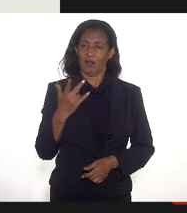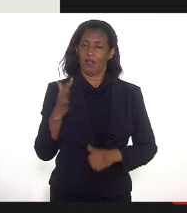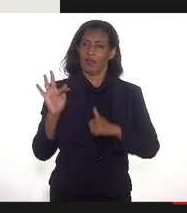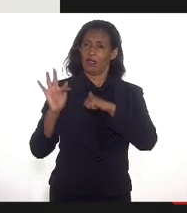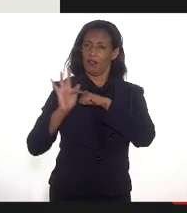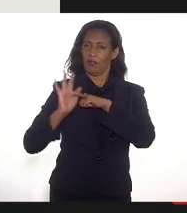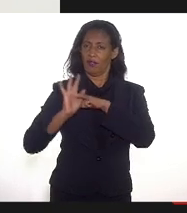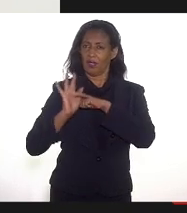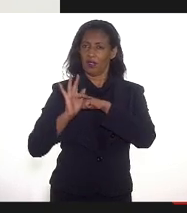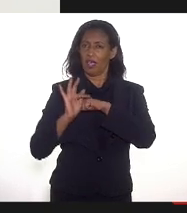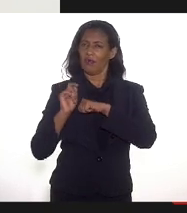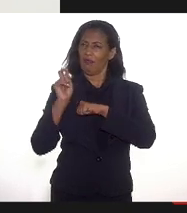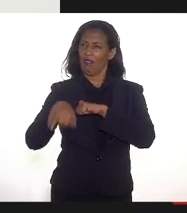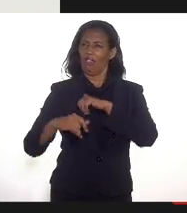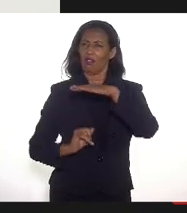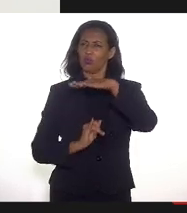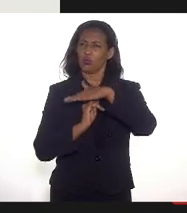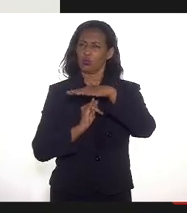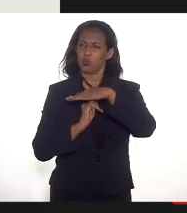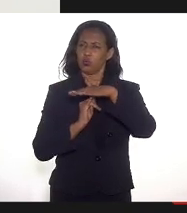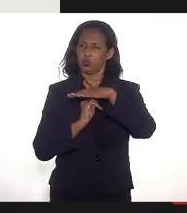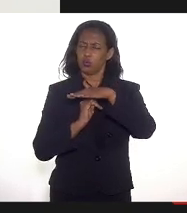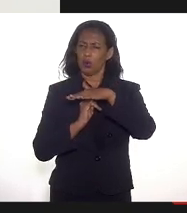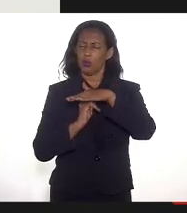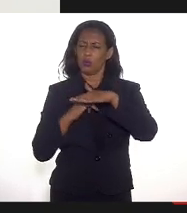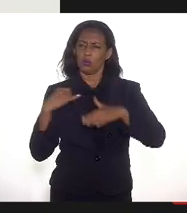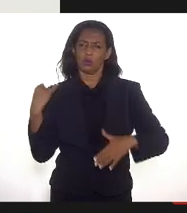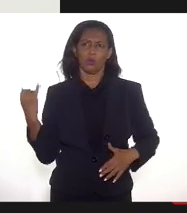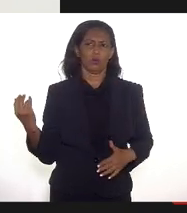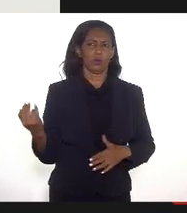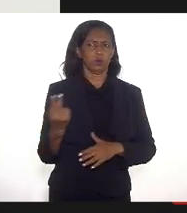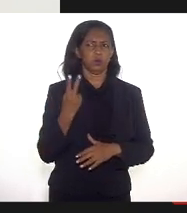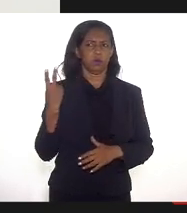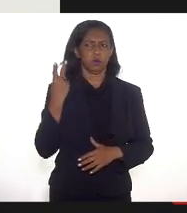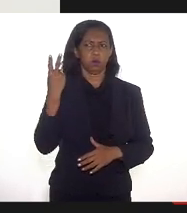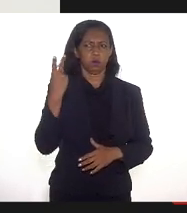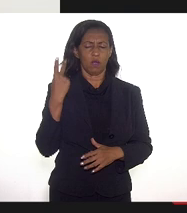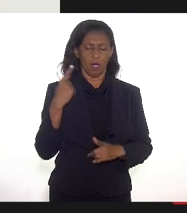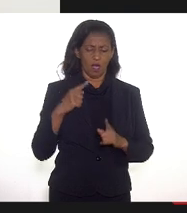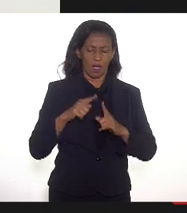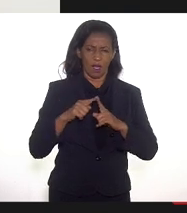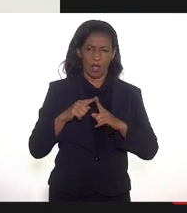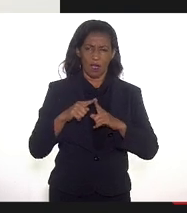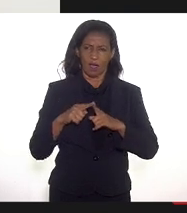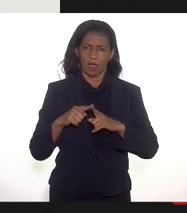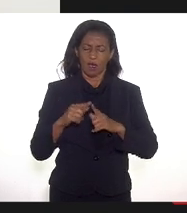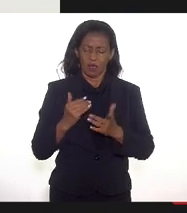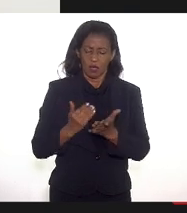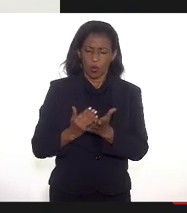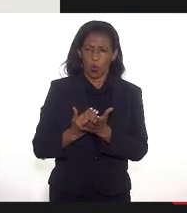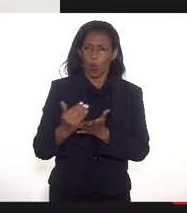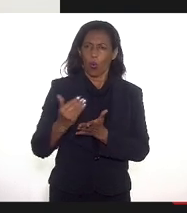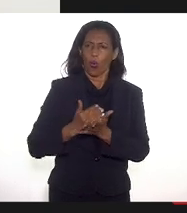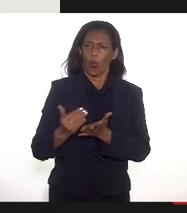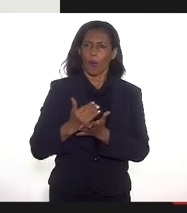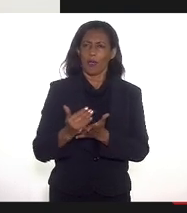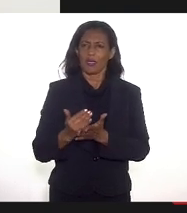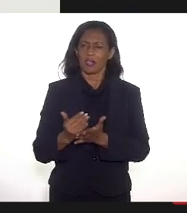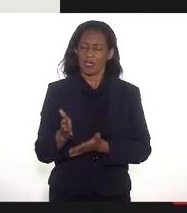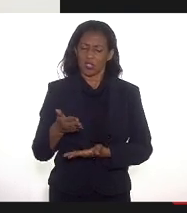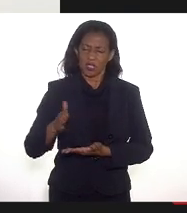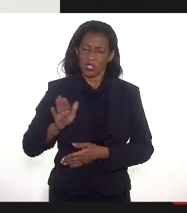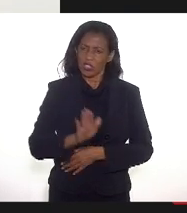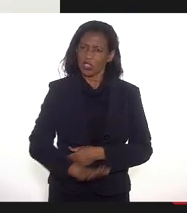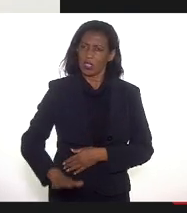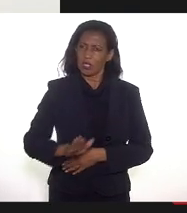é uma instituição de alta complexidade, porque ela pega desde a educação infantil,